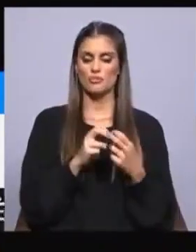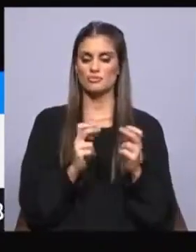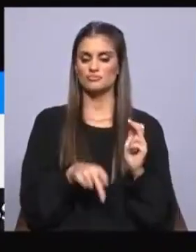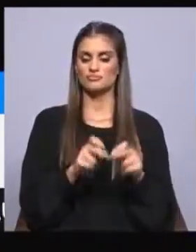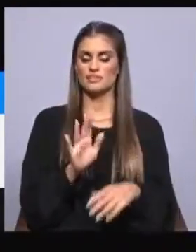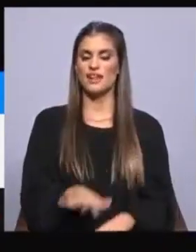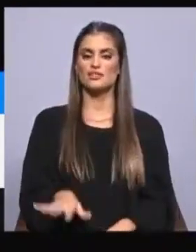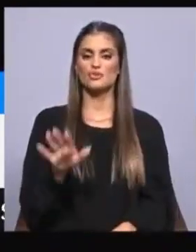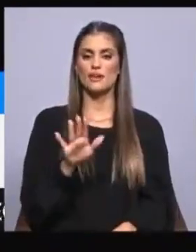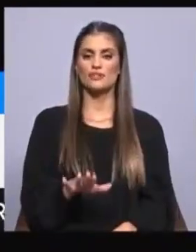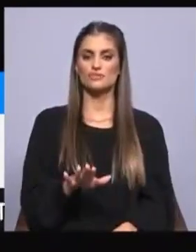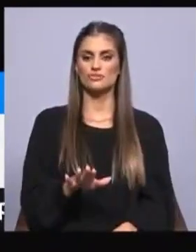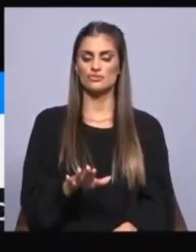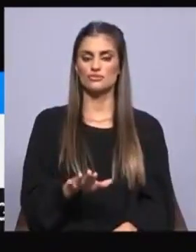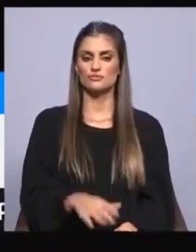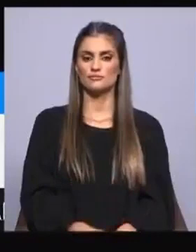problemas nacionais.